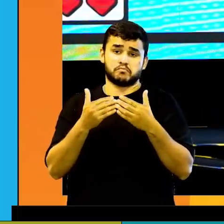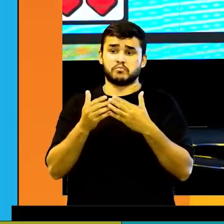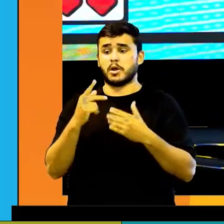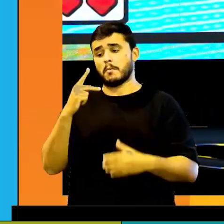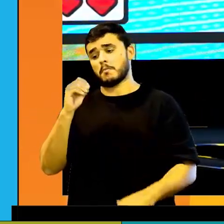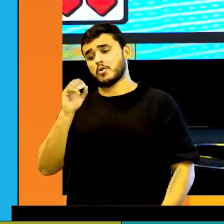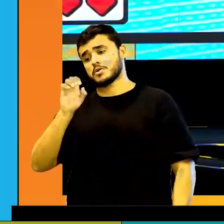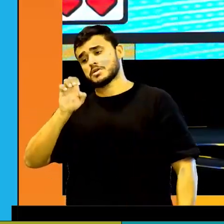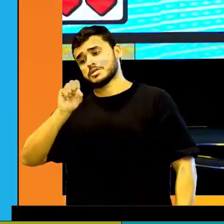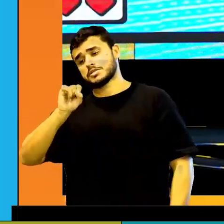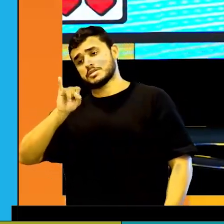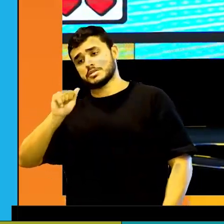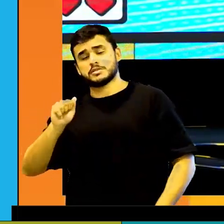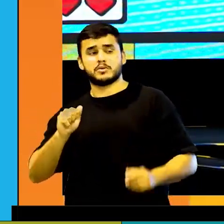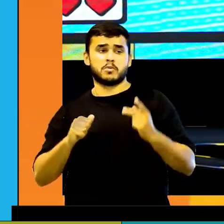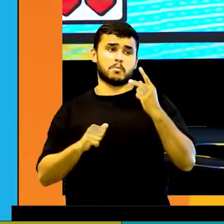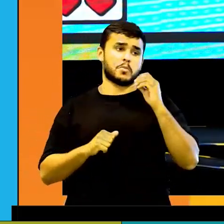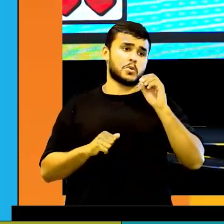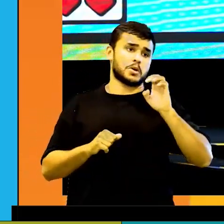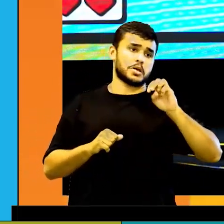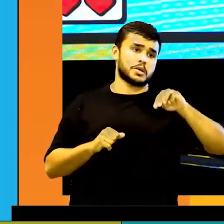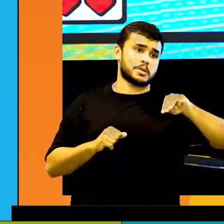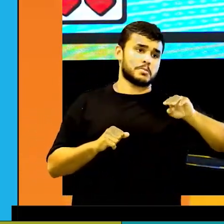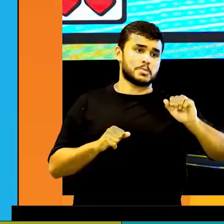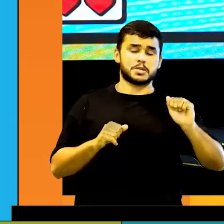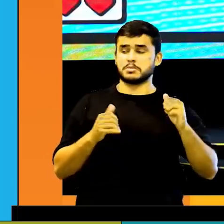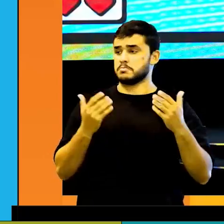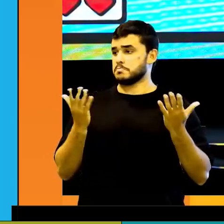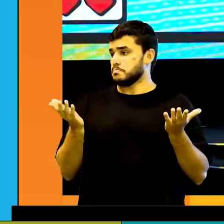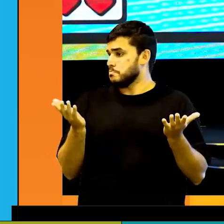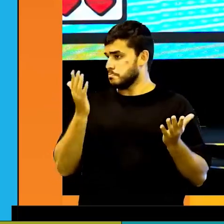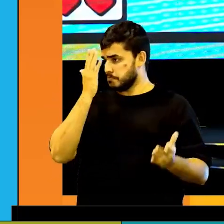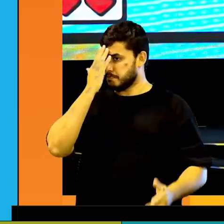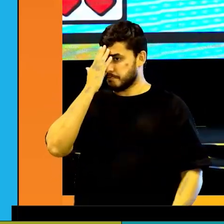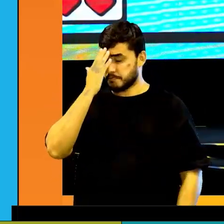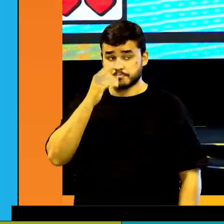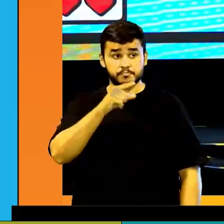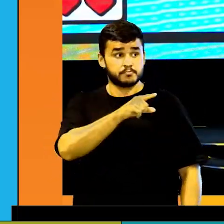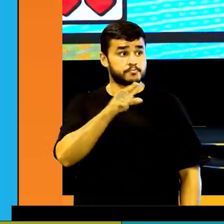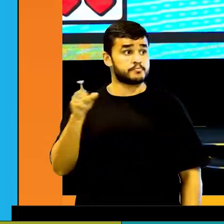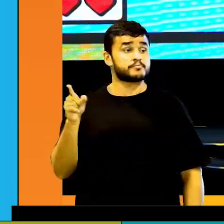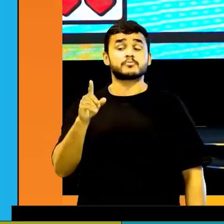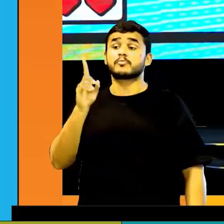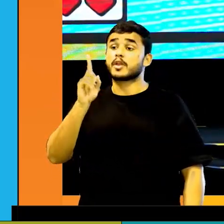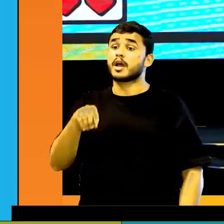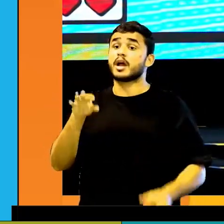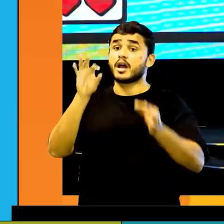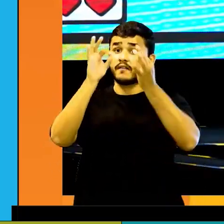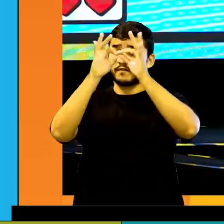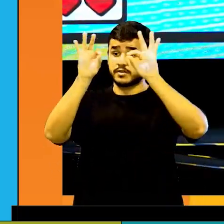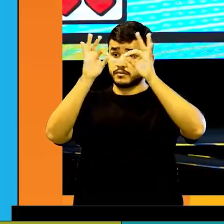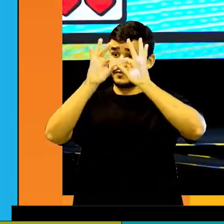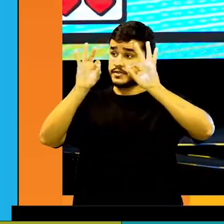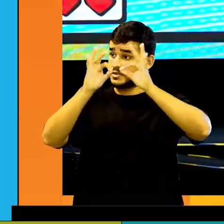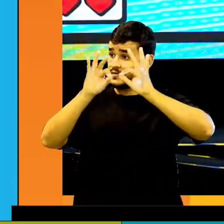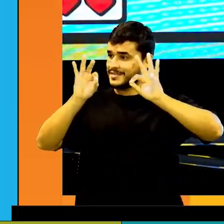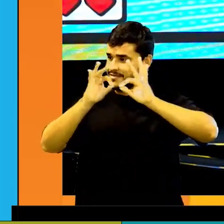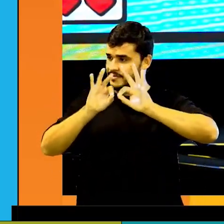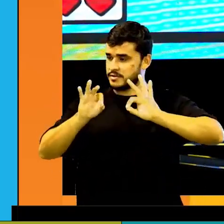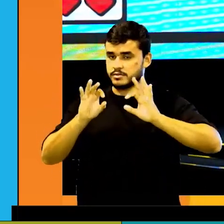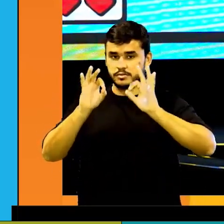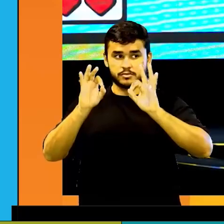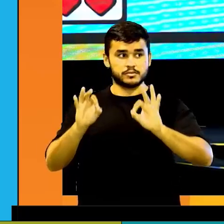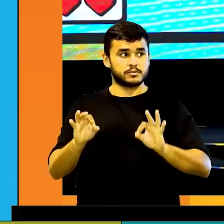faz, ou em forma de textos narrativos, porque os poemas são constituídos de versos, né?